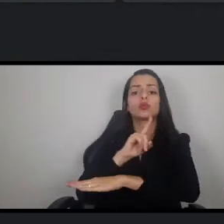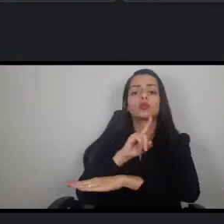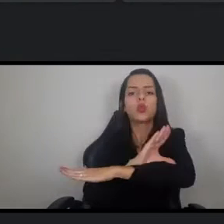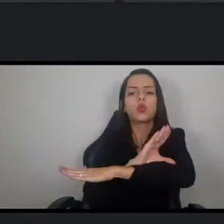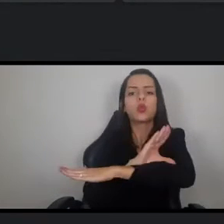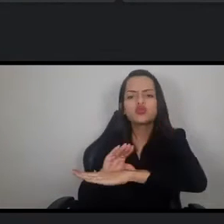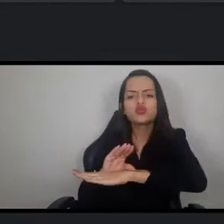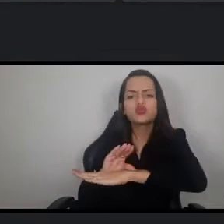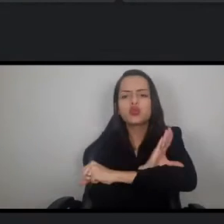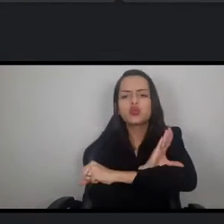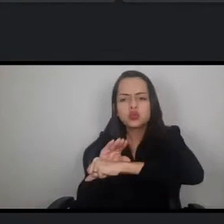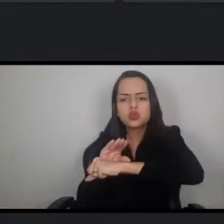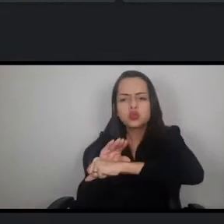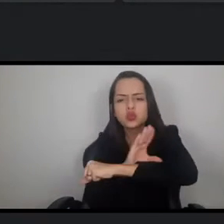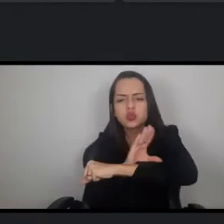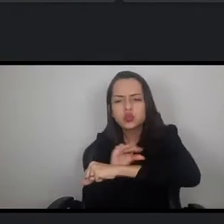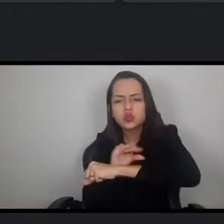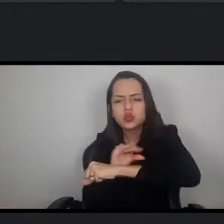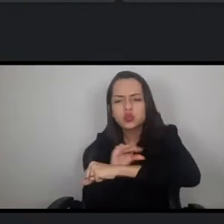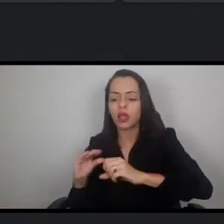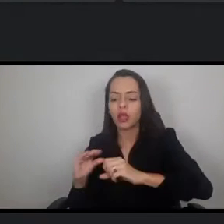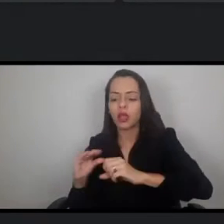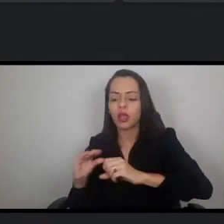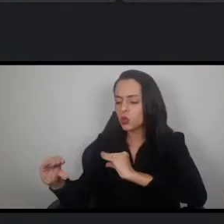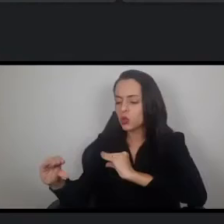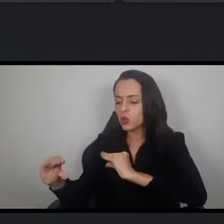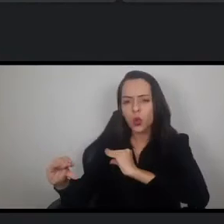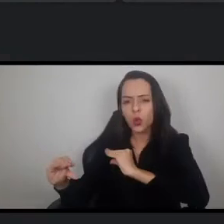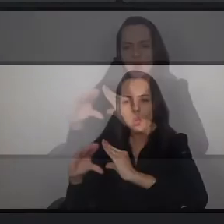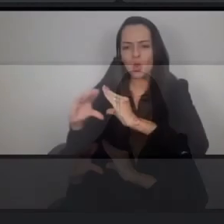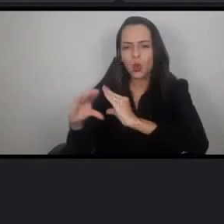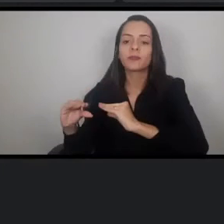vier encostar em tensões diferentes, em superfícies